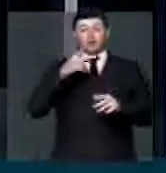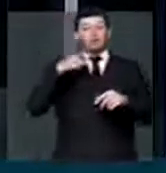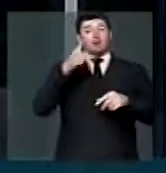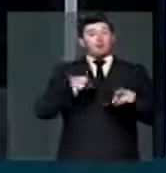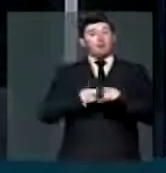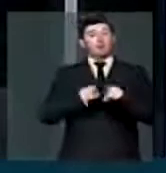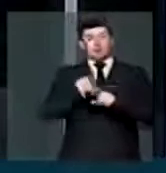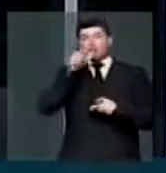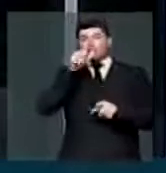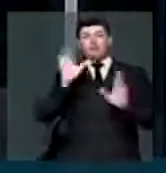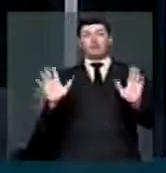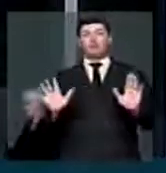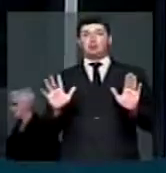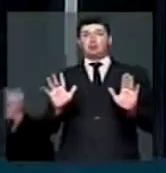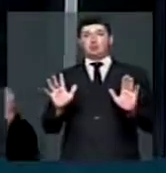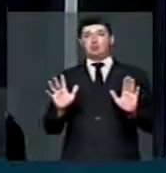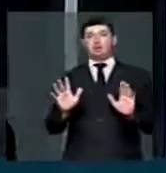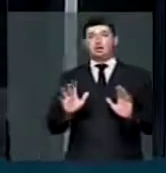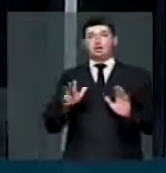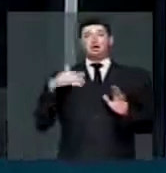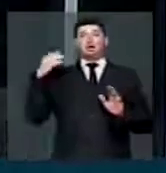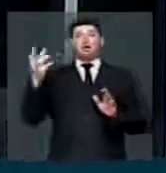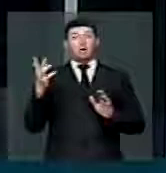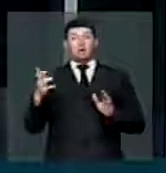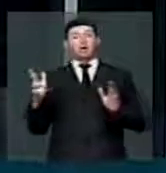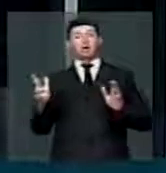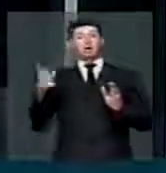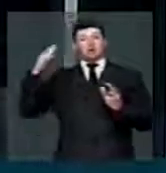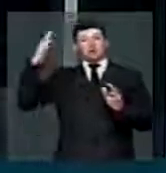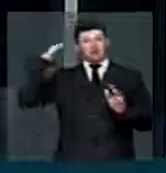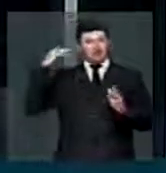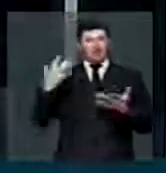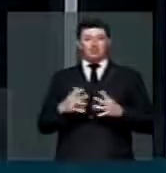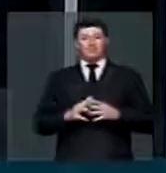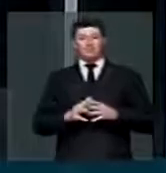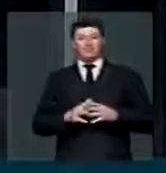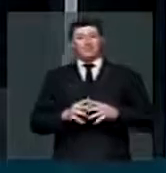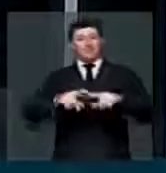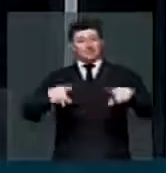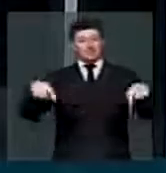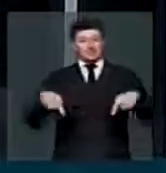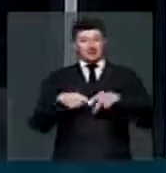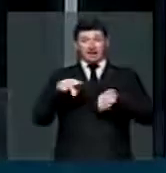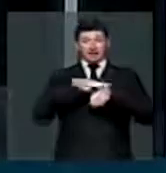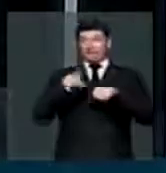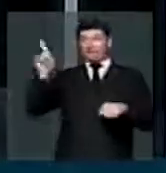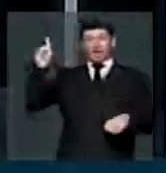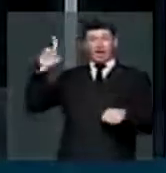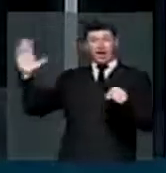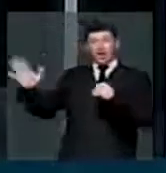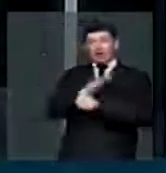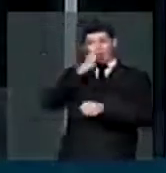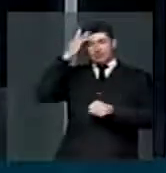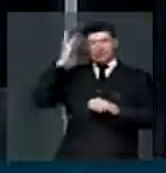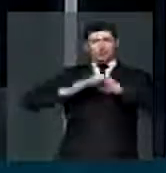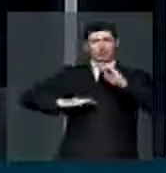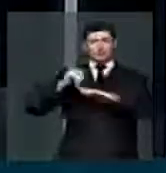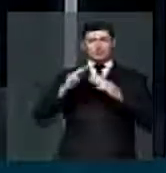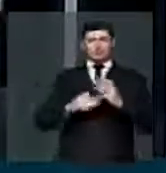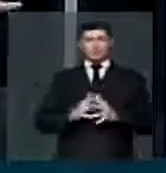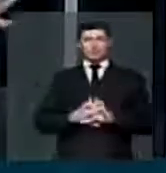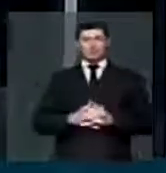da bebida, senhor presidente. E naquela oportunidade, este Salão Verde estava lotado de